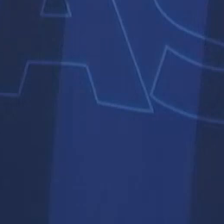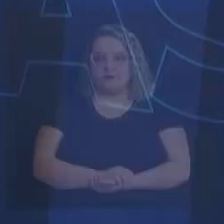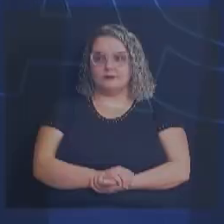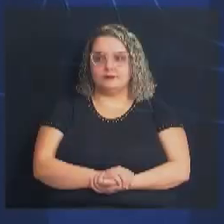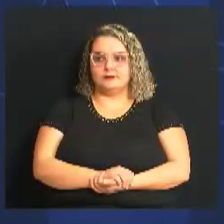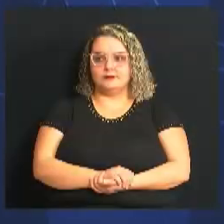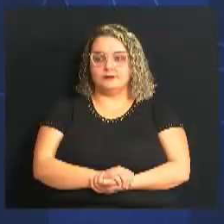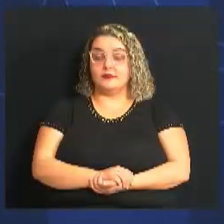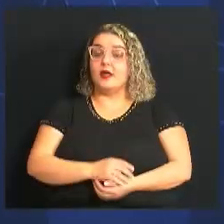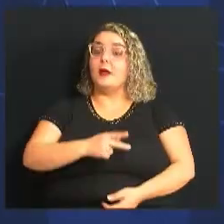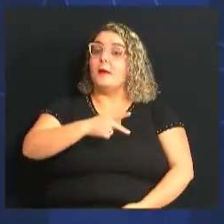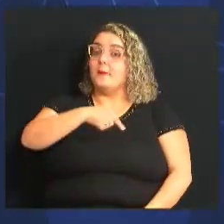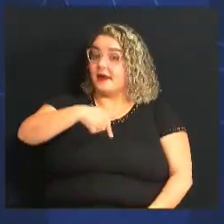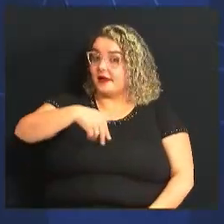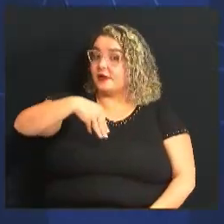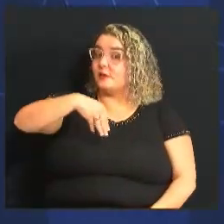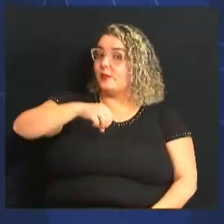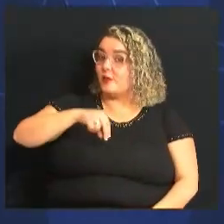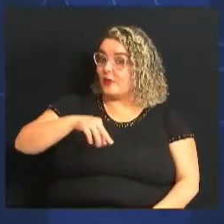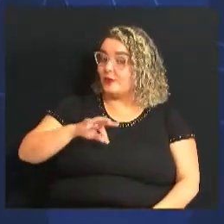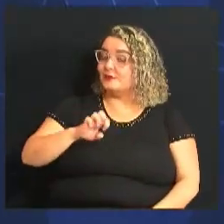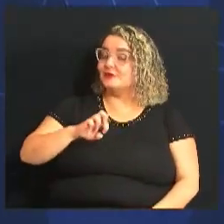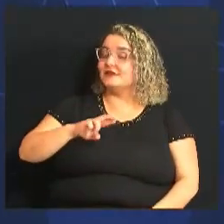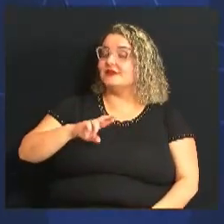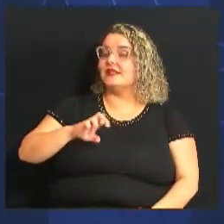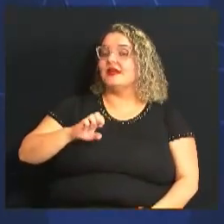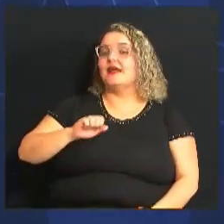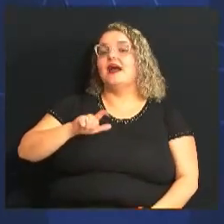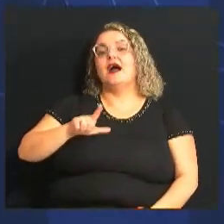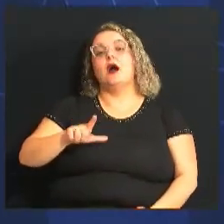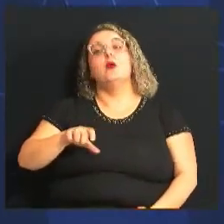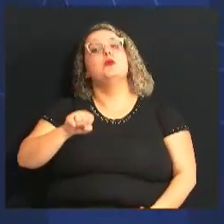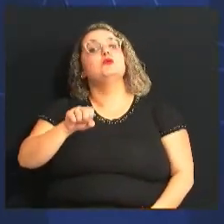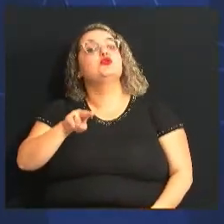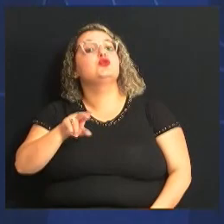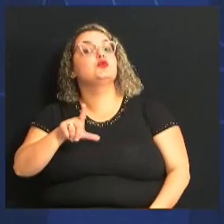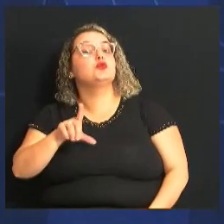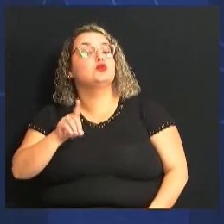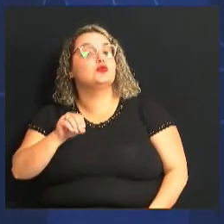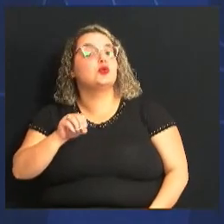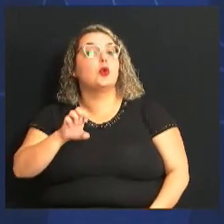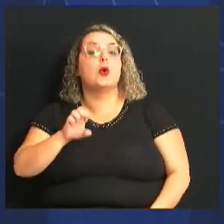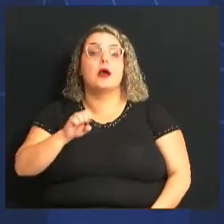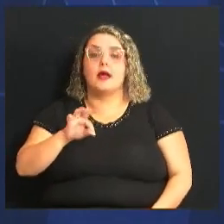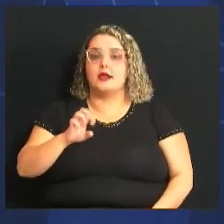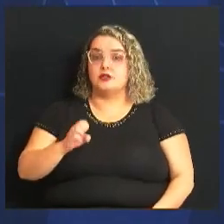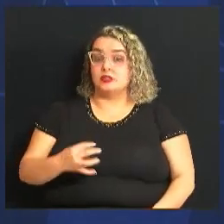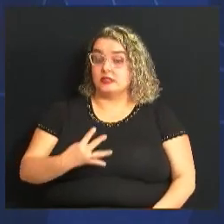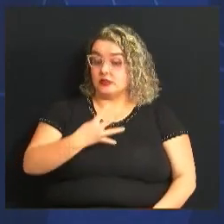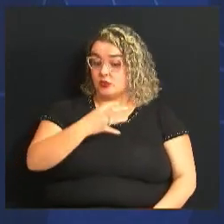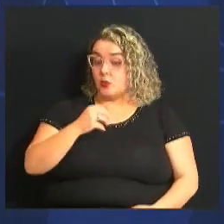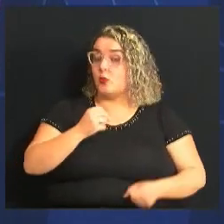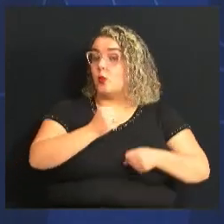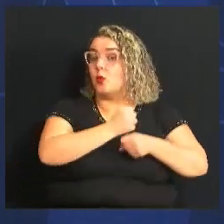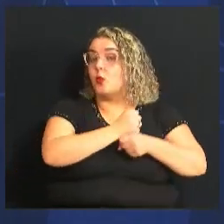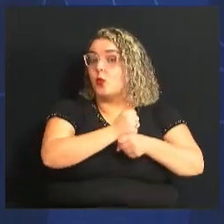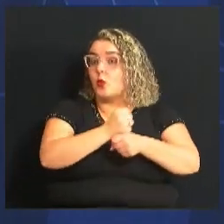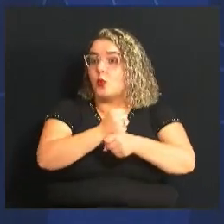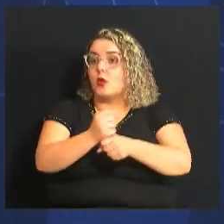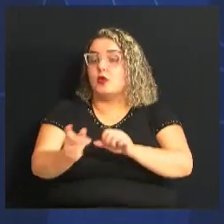Parque Montreal, região sudoeste de Campinas, que nestes 40 anos, né, desde o plano de